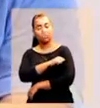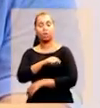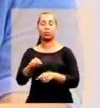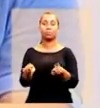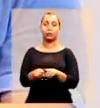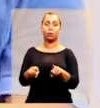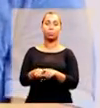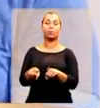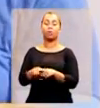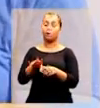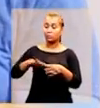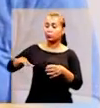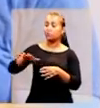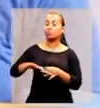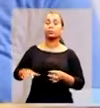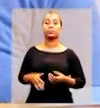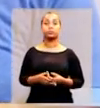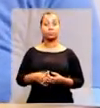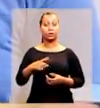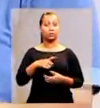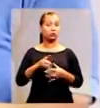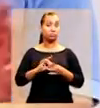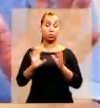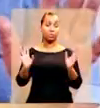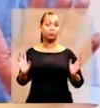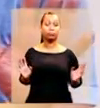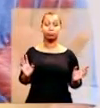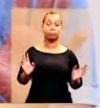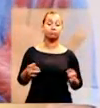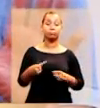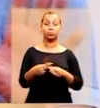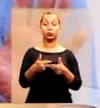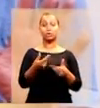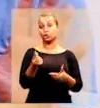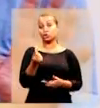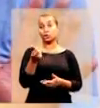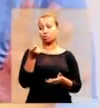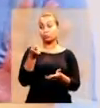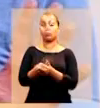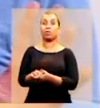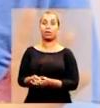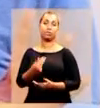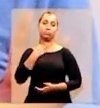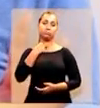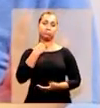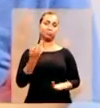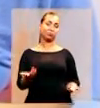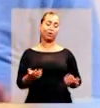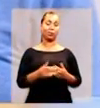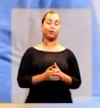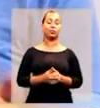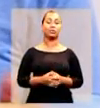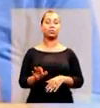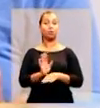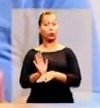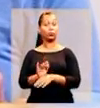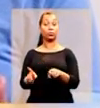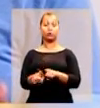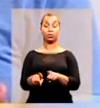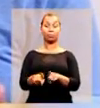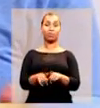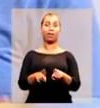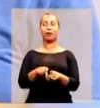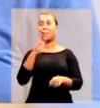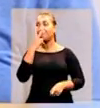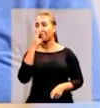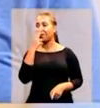da região do interior paulista e tal. Eu tive que abrir mão de todas essas coisas, porque eu não tenho cacife para tomar conta disso. Agora, o filme também